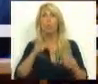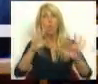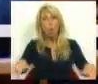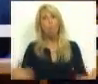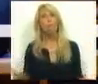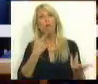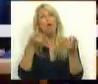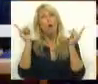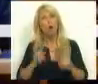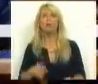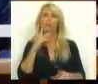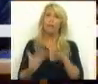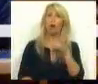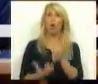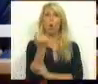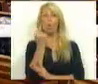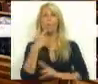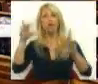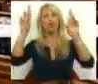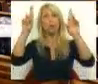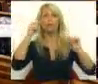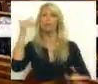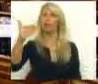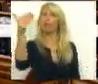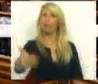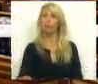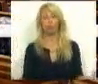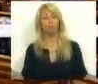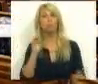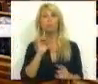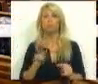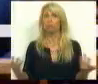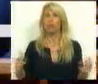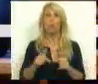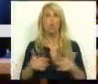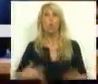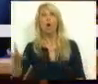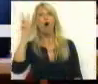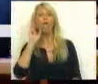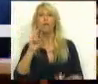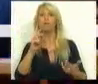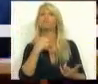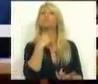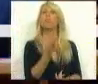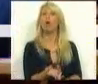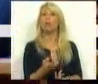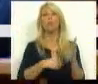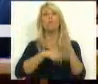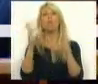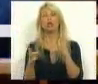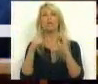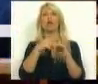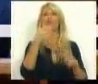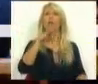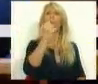futuro. É curioso contudo hoje ouvirmos o porta-voz do PSD anunciar que o orçamento não é do PSD